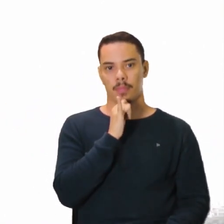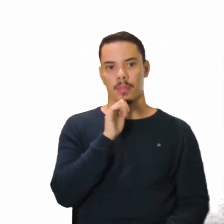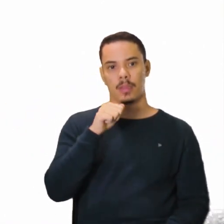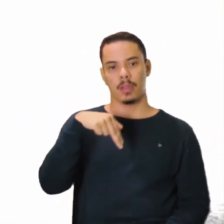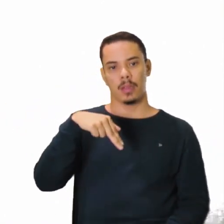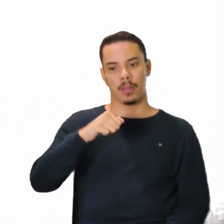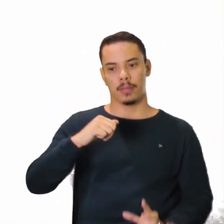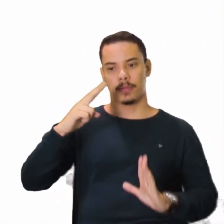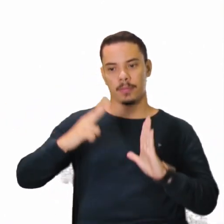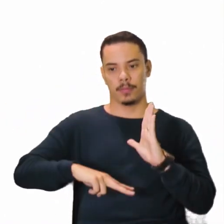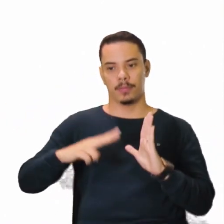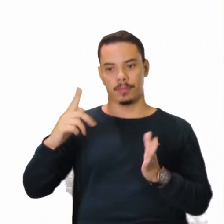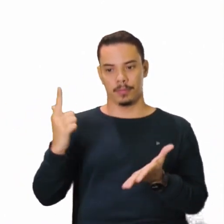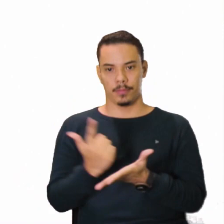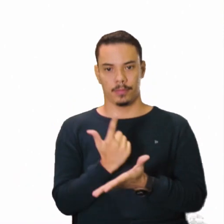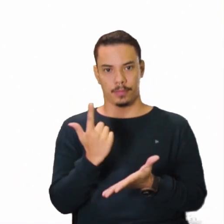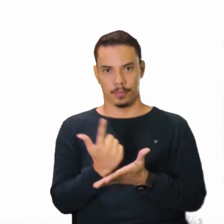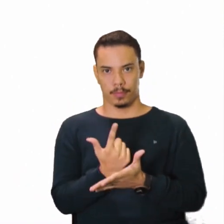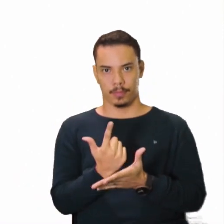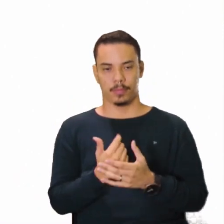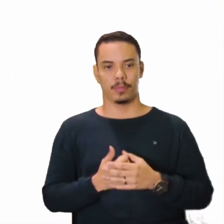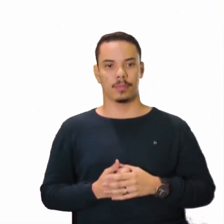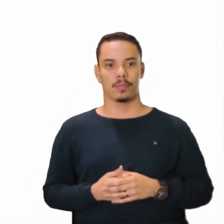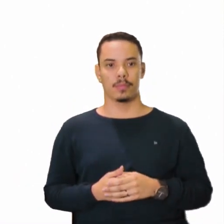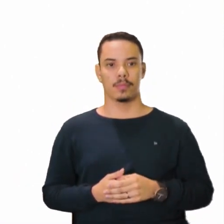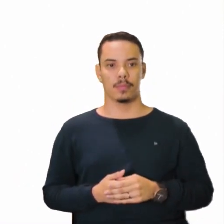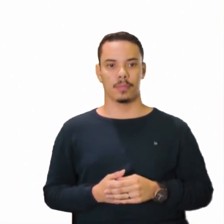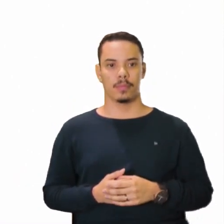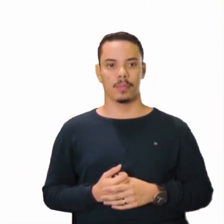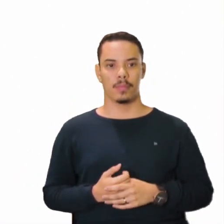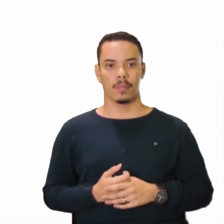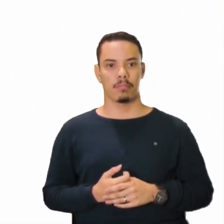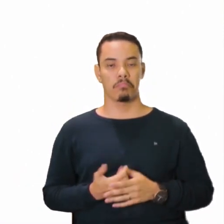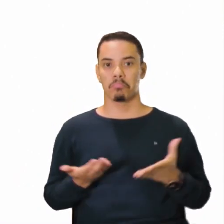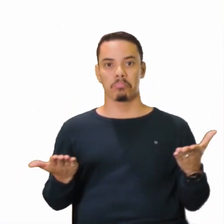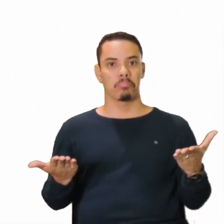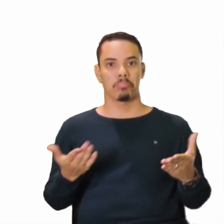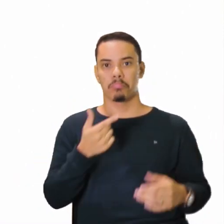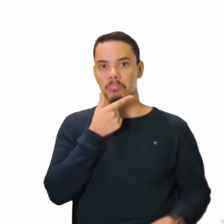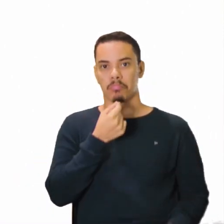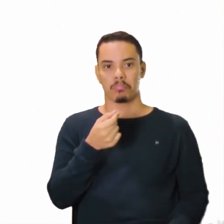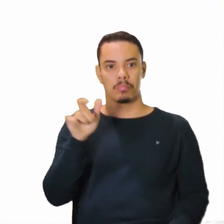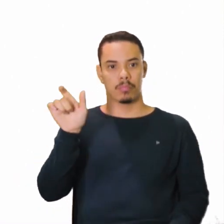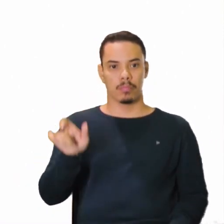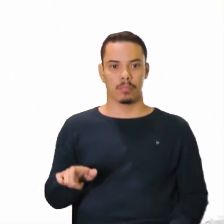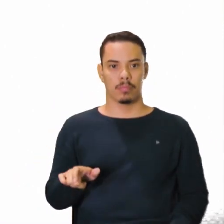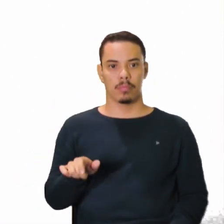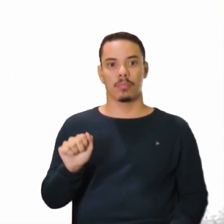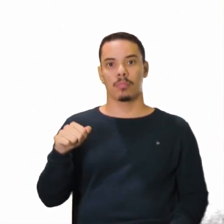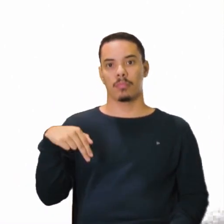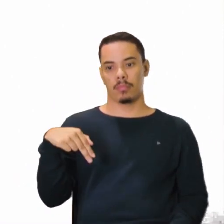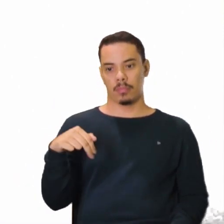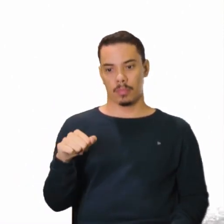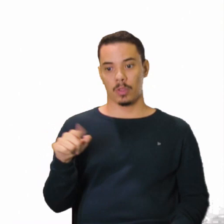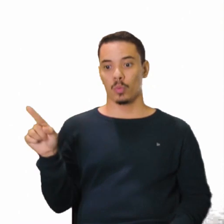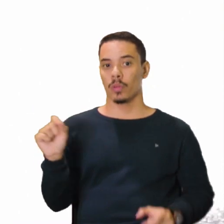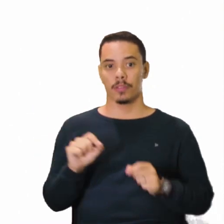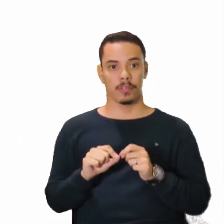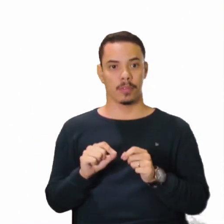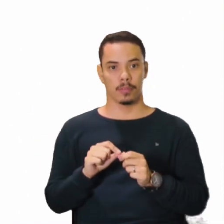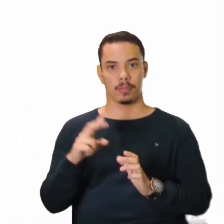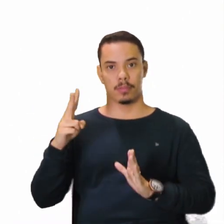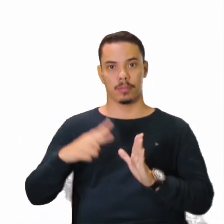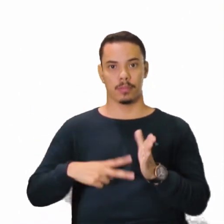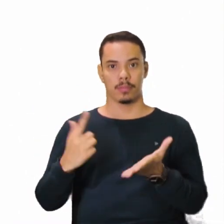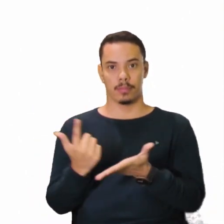Ana leu o livro. Olha então, só. Aí, ó. Cadê o sujeito? Ana. E o que ela fez? Leu